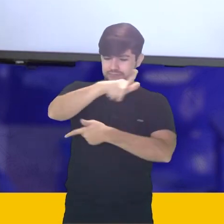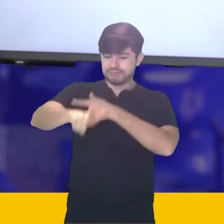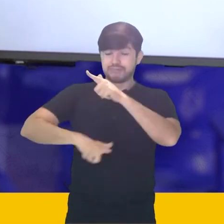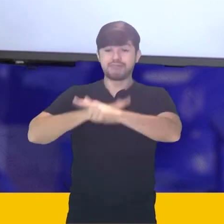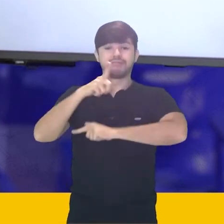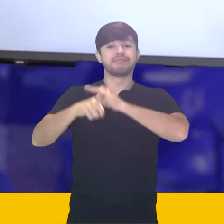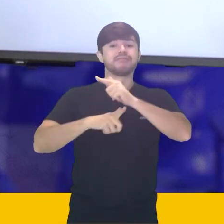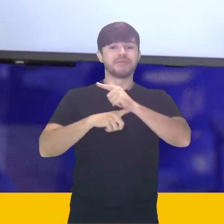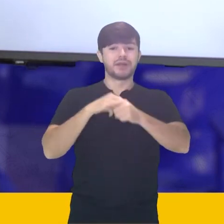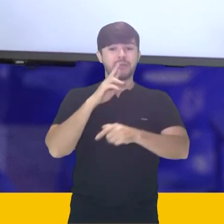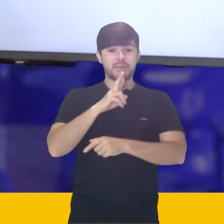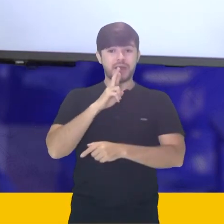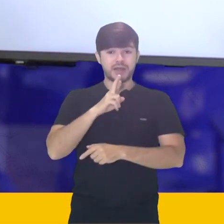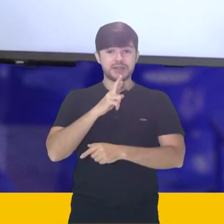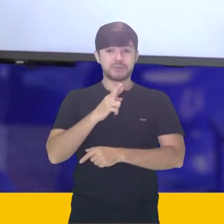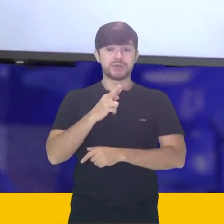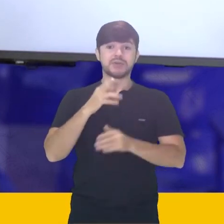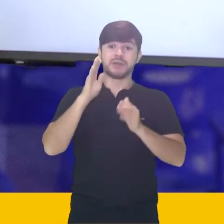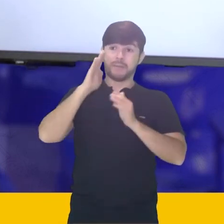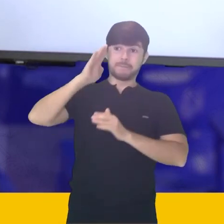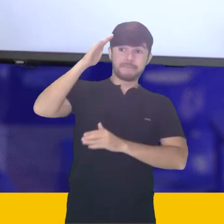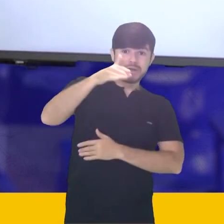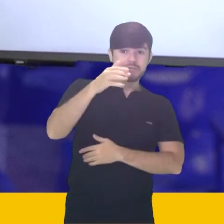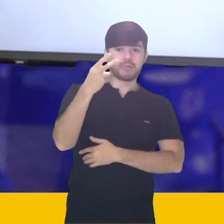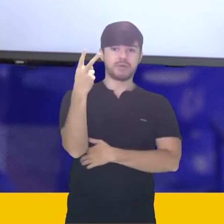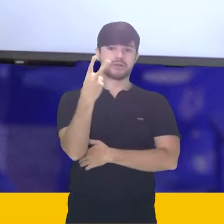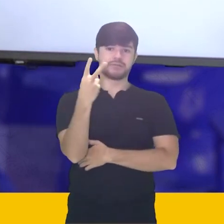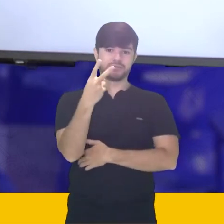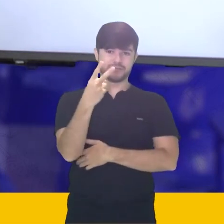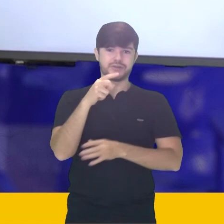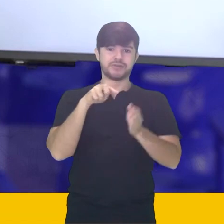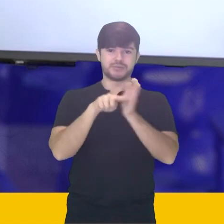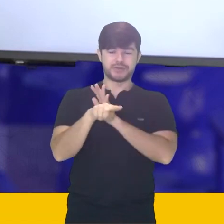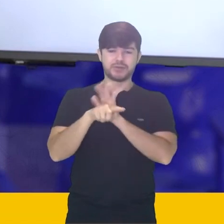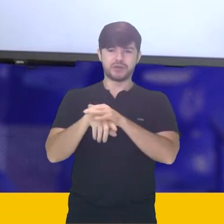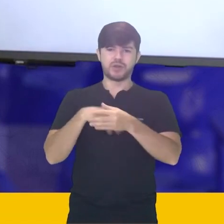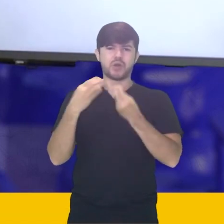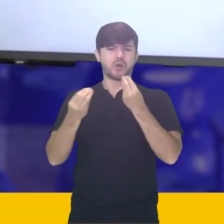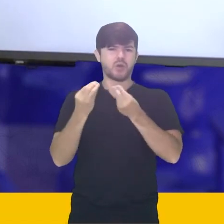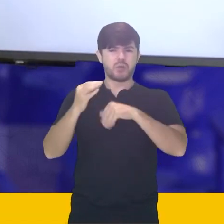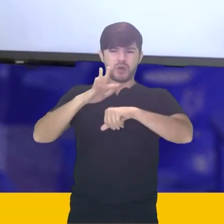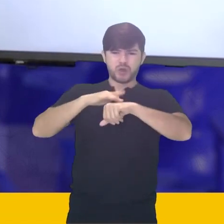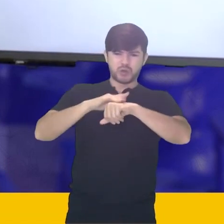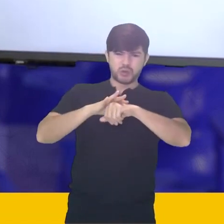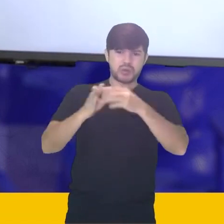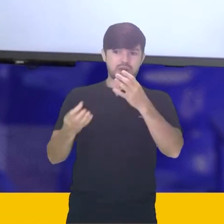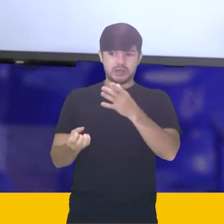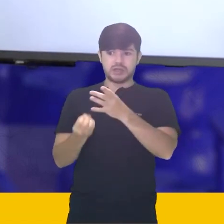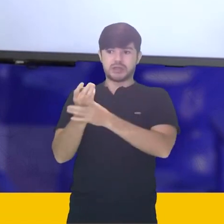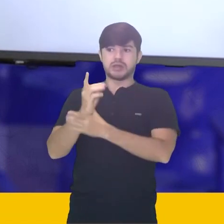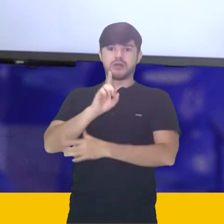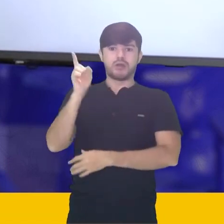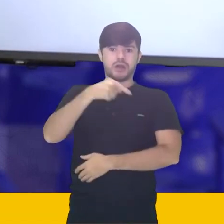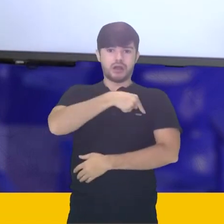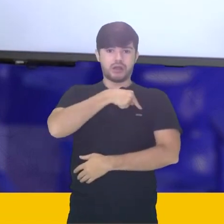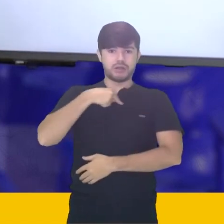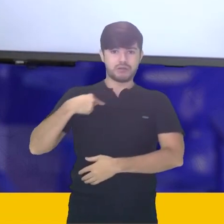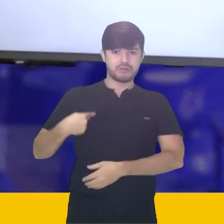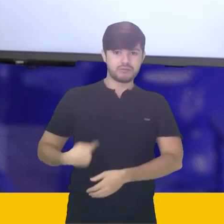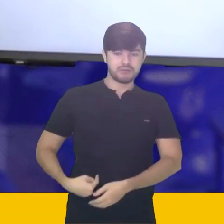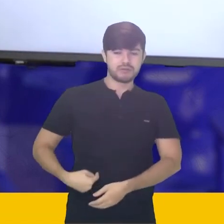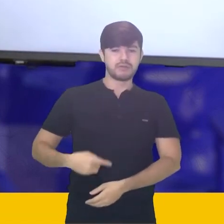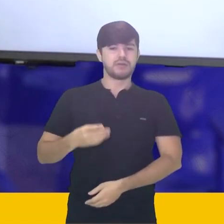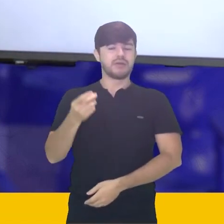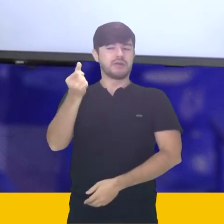principalmente respondendo a pergunta número 2, né? Que foi aquela pergunta: como uma doença que teve sua origem em aproximadamente 16